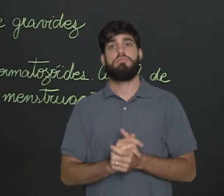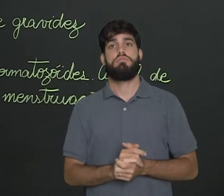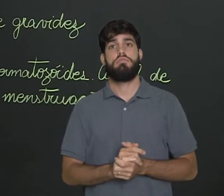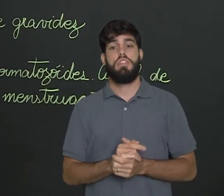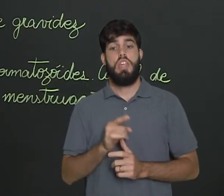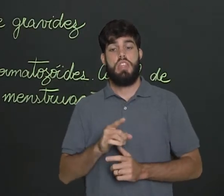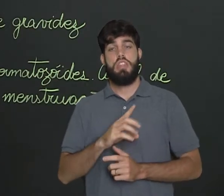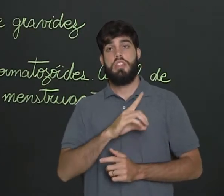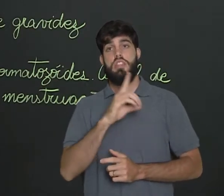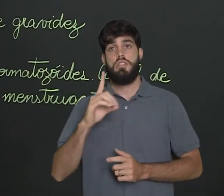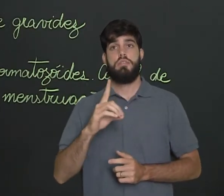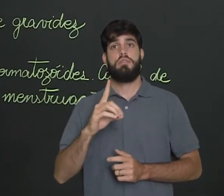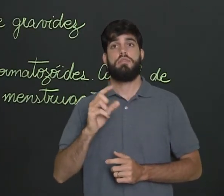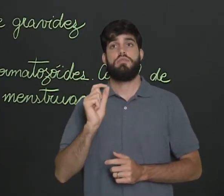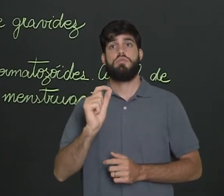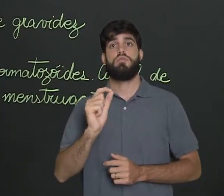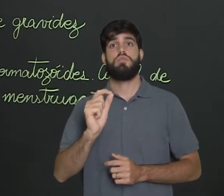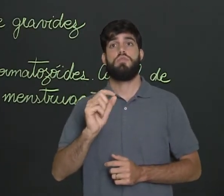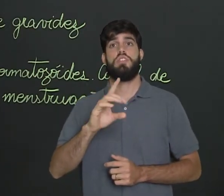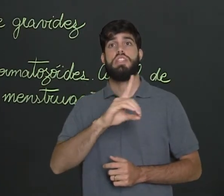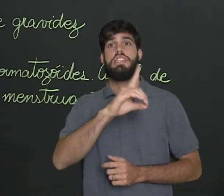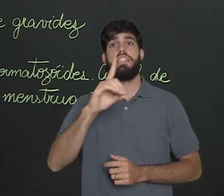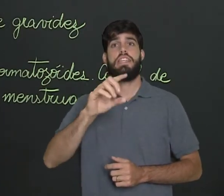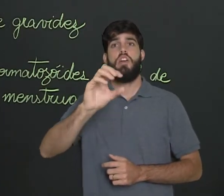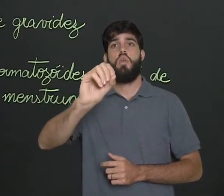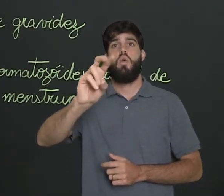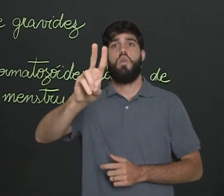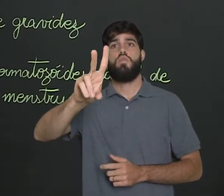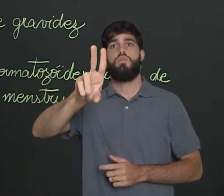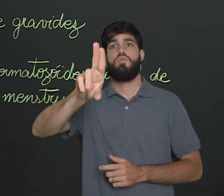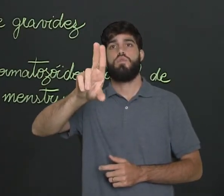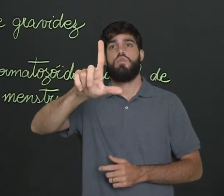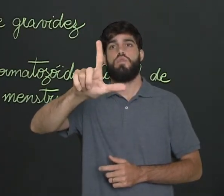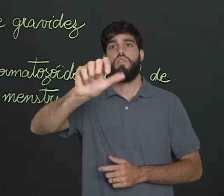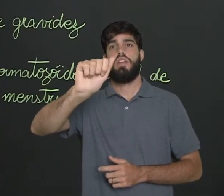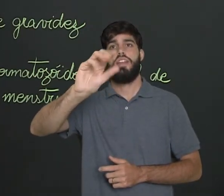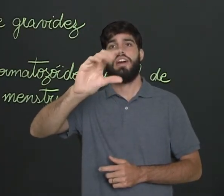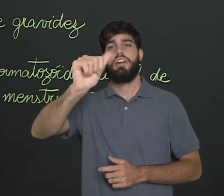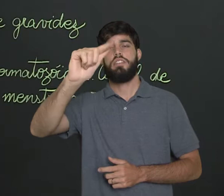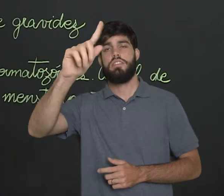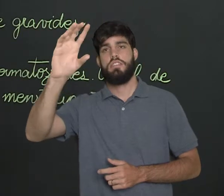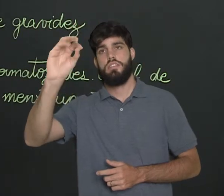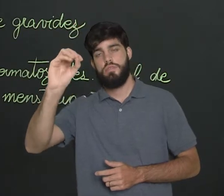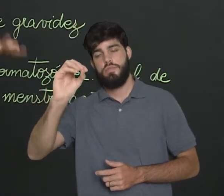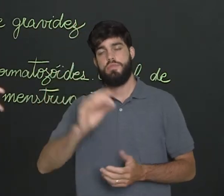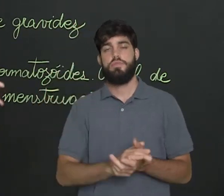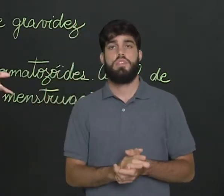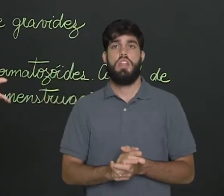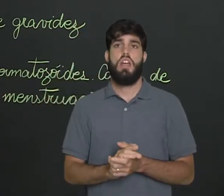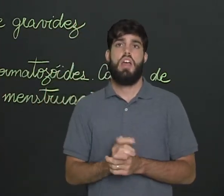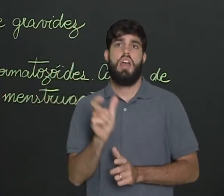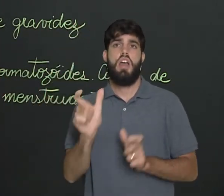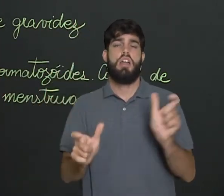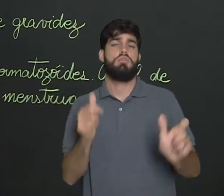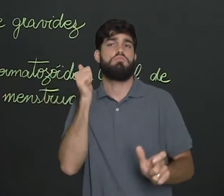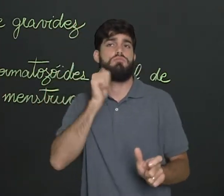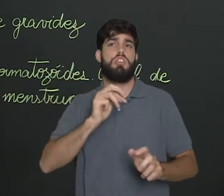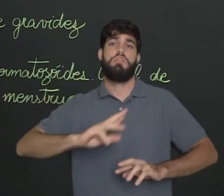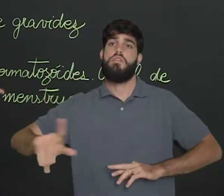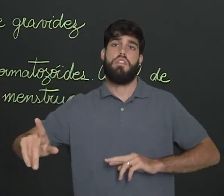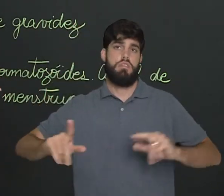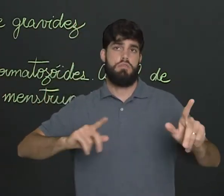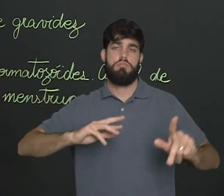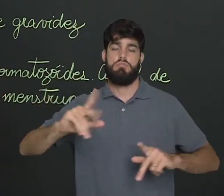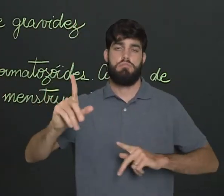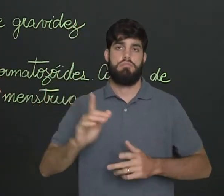liberados. Essa data, esse dia, é chamado dia da ovulação. Quando é esse dia? Para cada